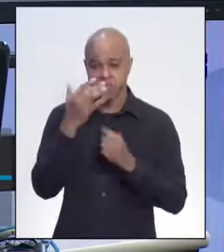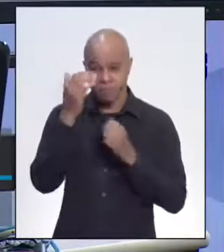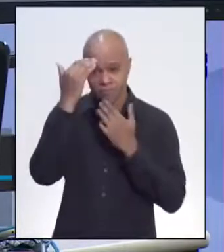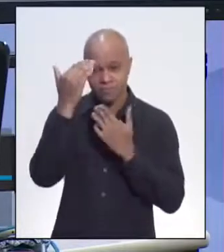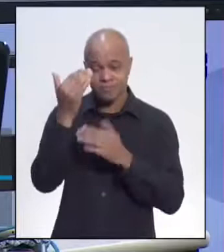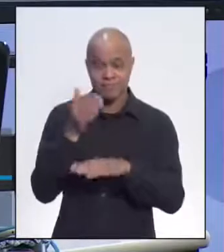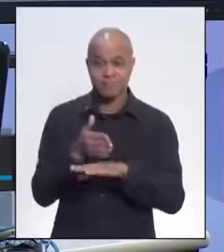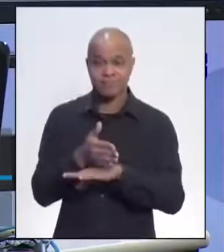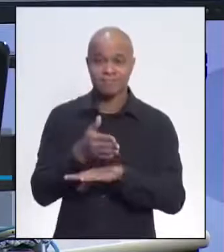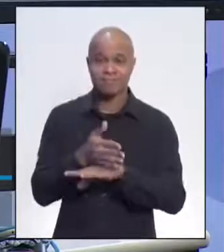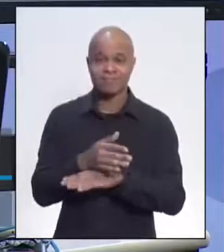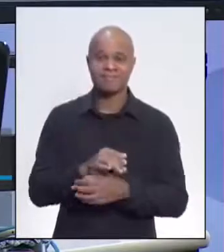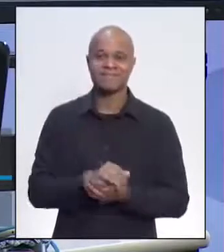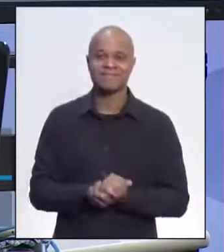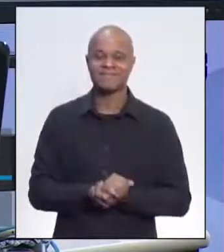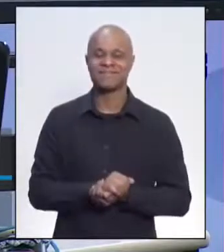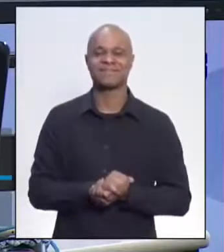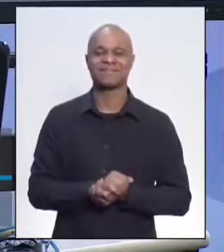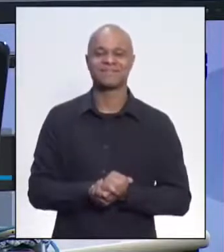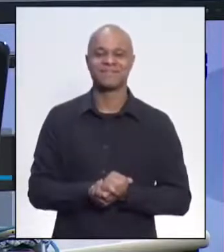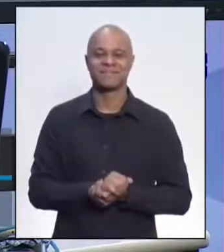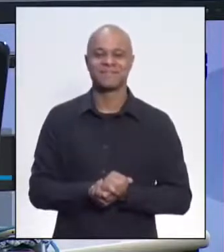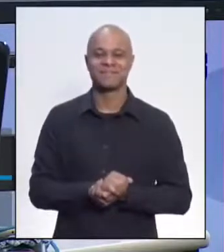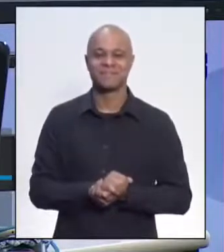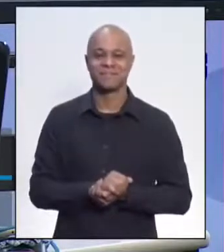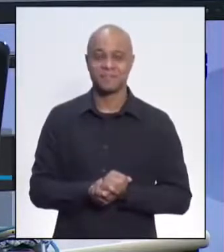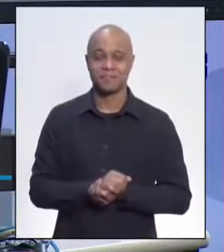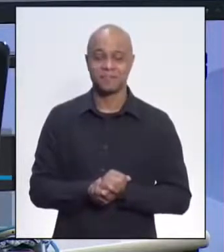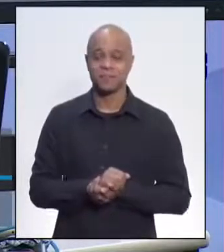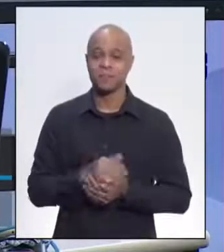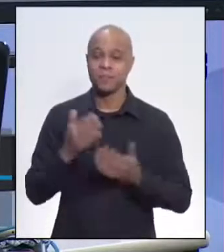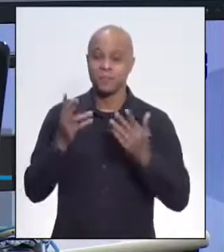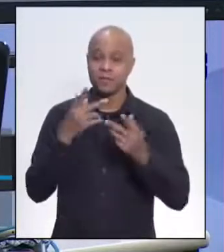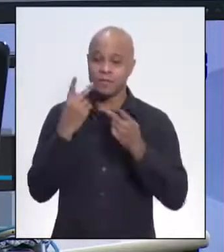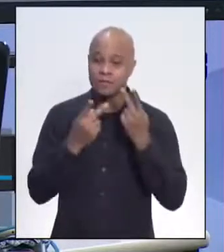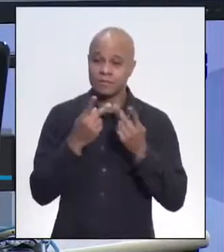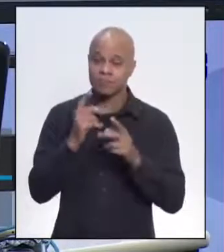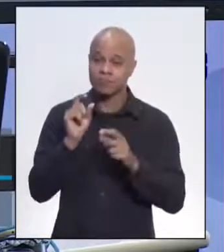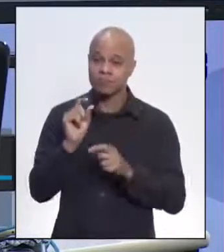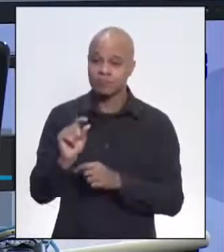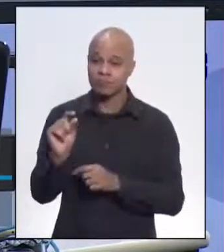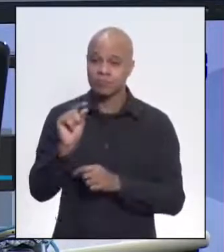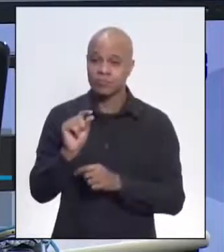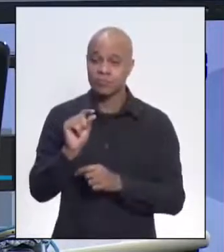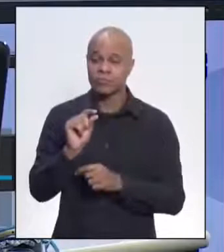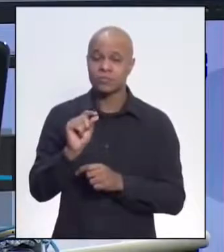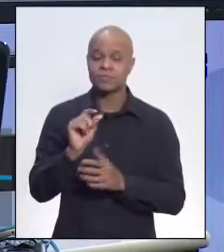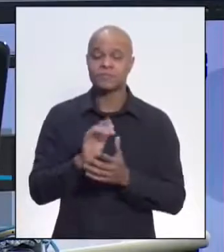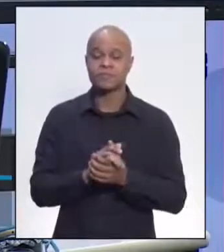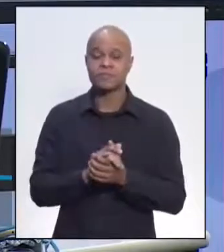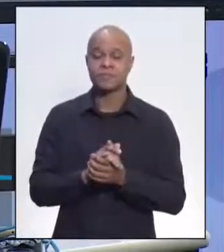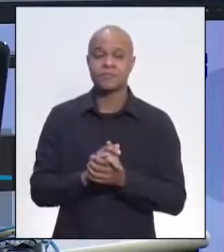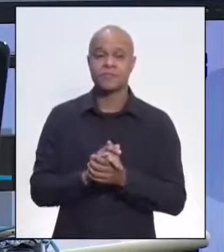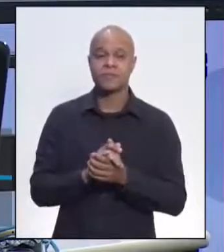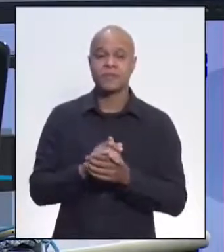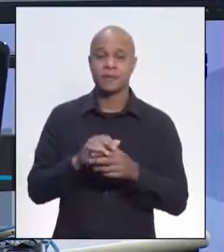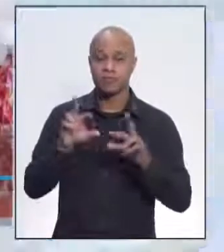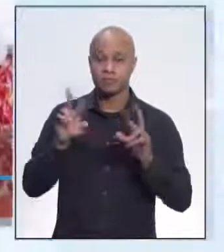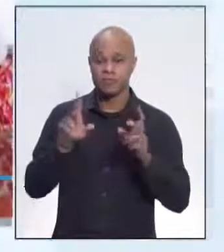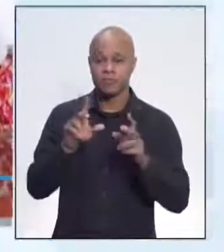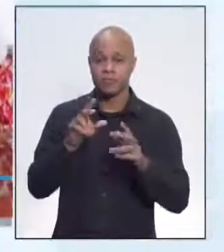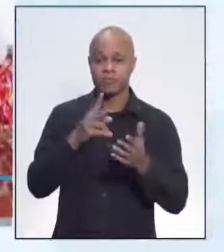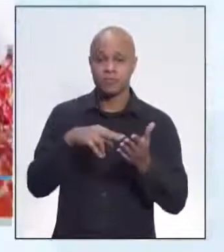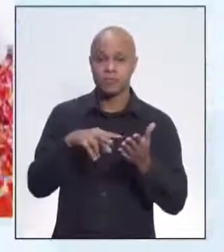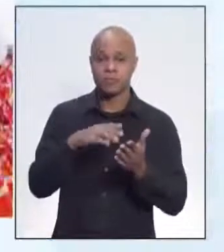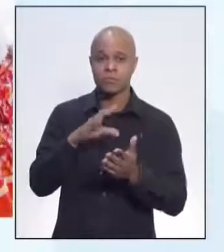tá? Vamos lá. A gente vai falar um pouquinho do carimbó. Então, o carimbó, ele veio do Pará. Tem sua origem nas